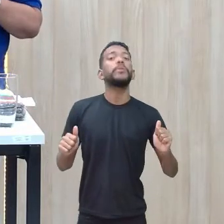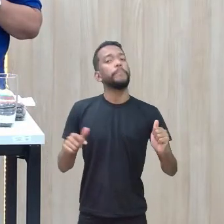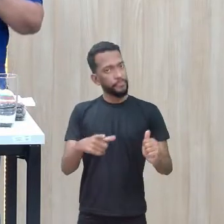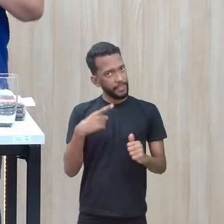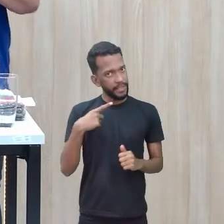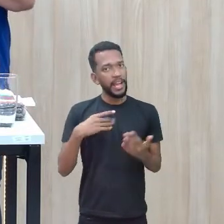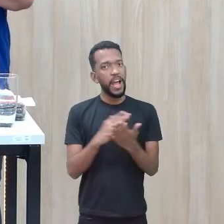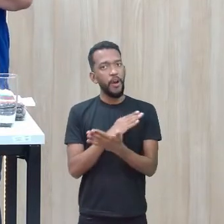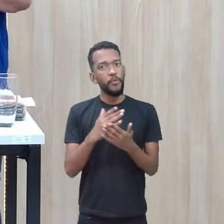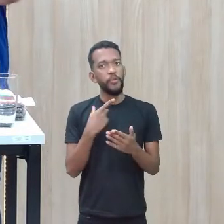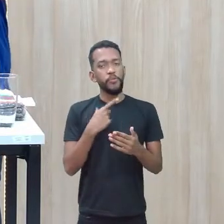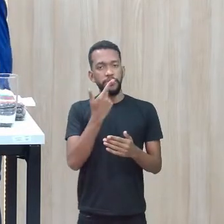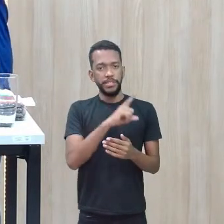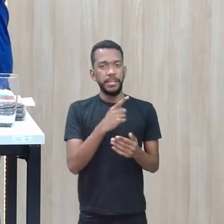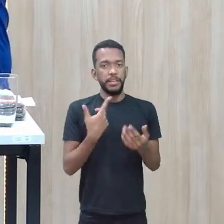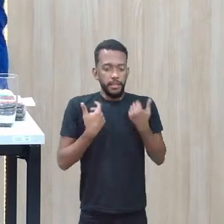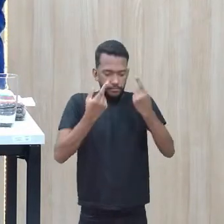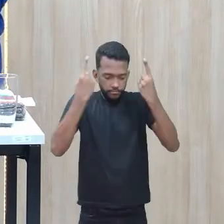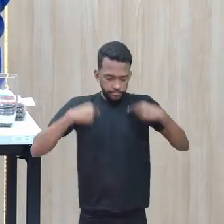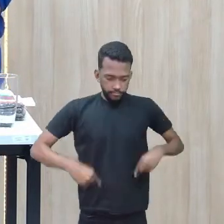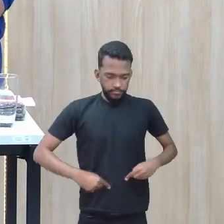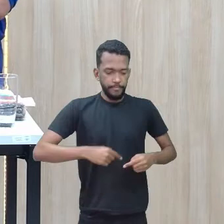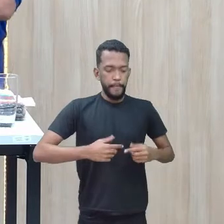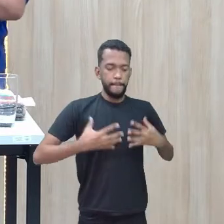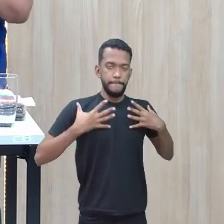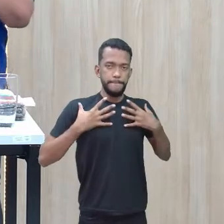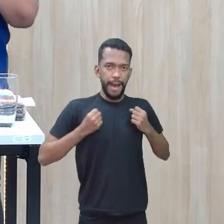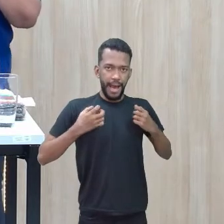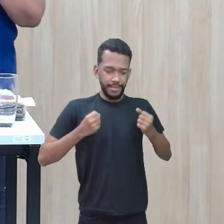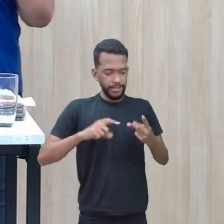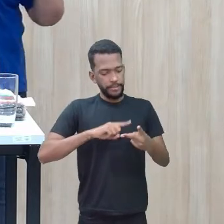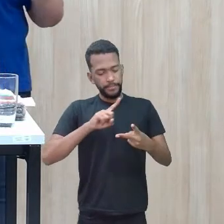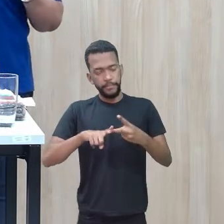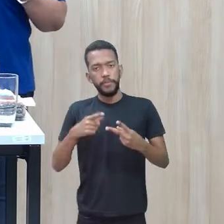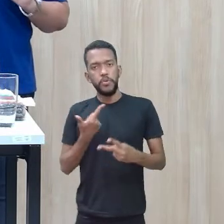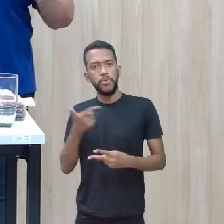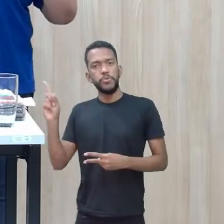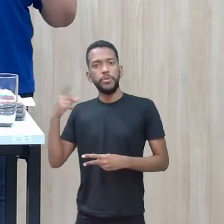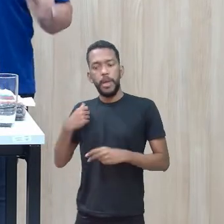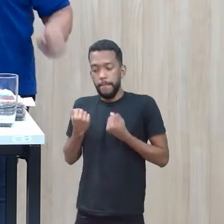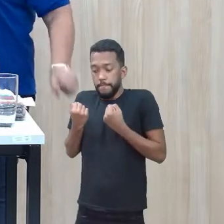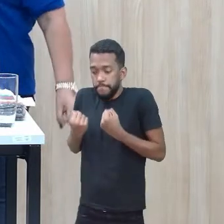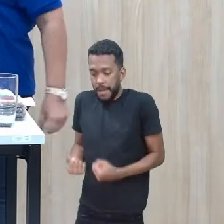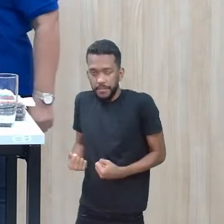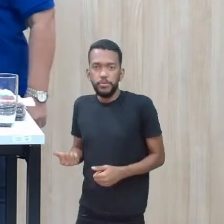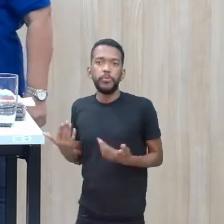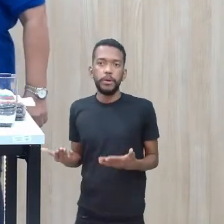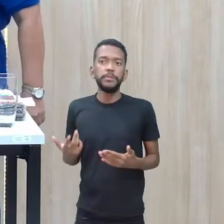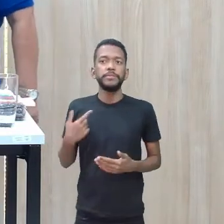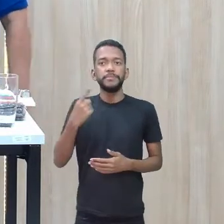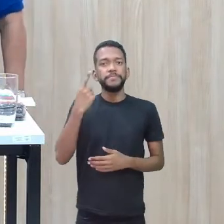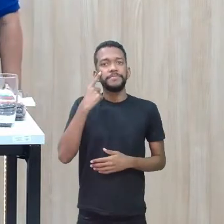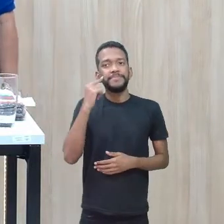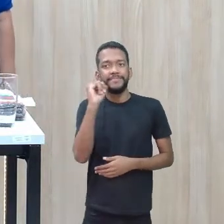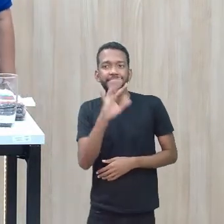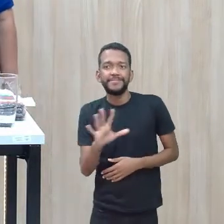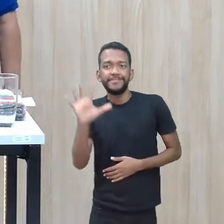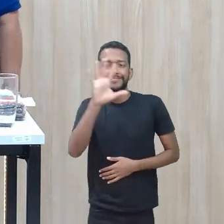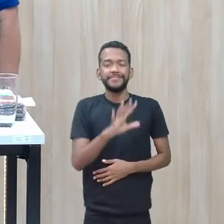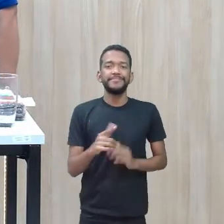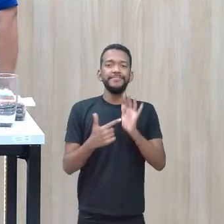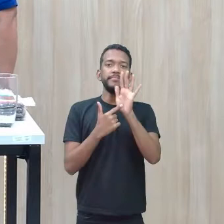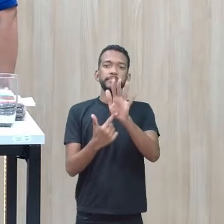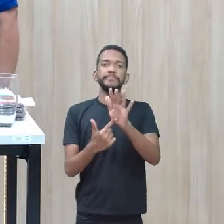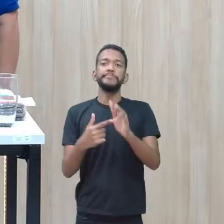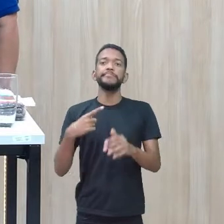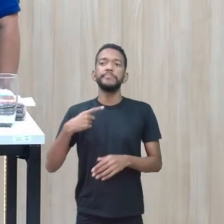conferem a massa e instrumentos que conferem o peso. E eu fui buscar uma imagem bem legal. Uma imagem que mostra quando